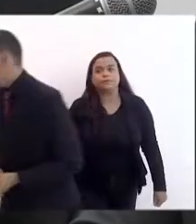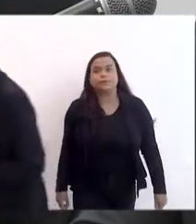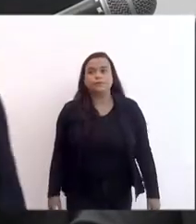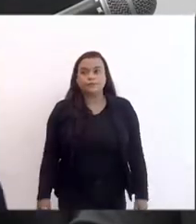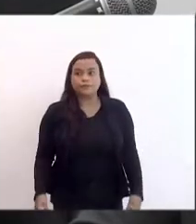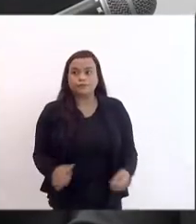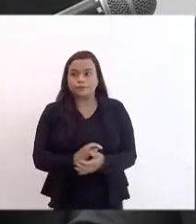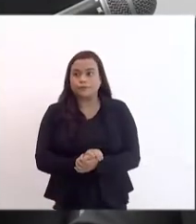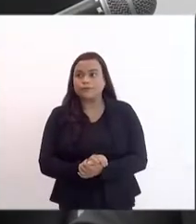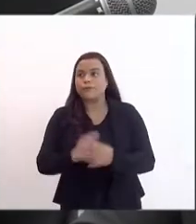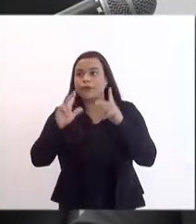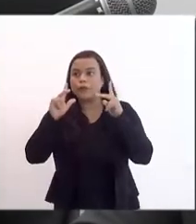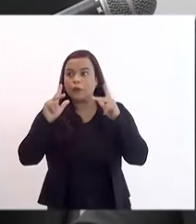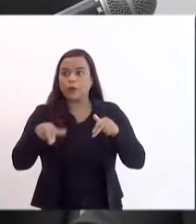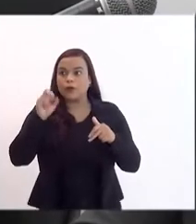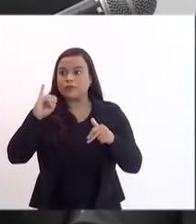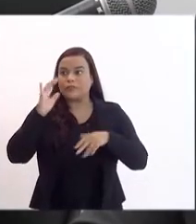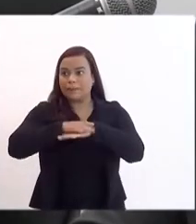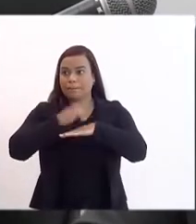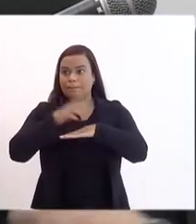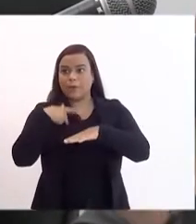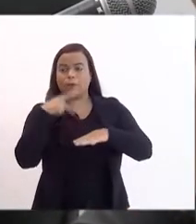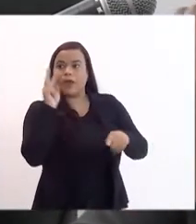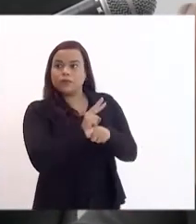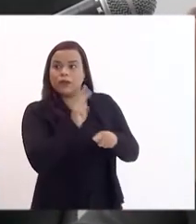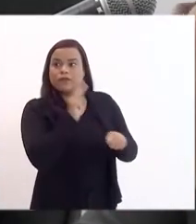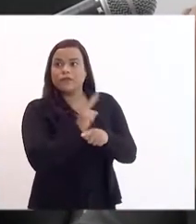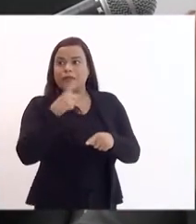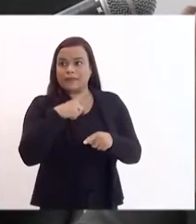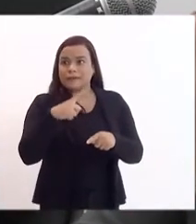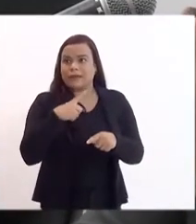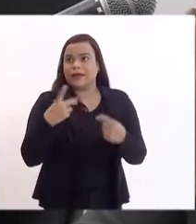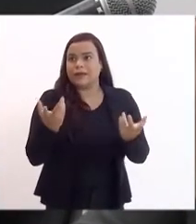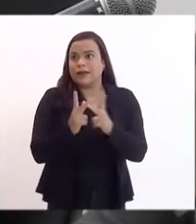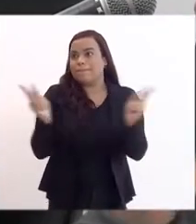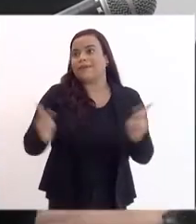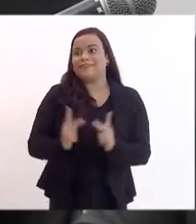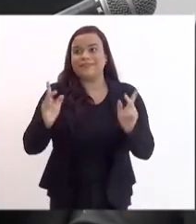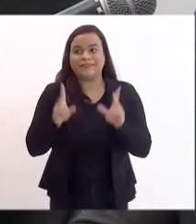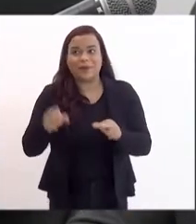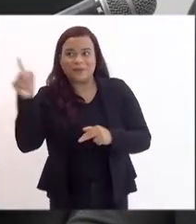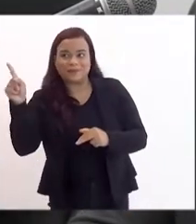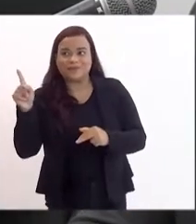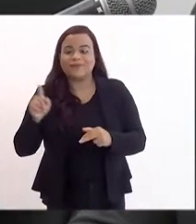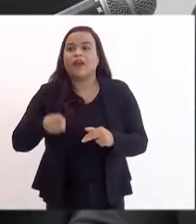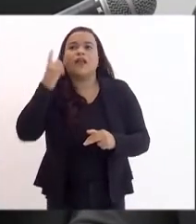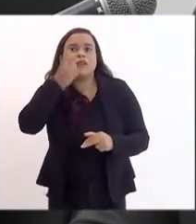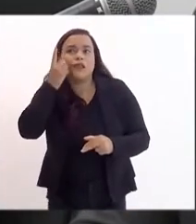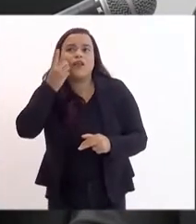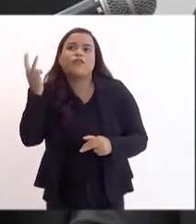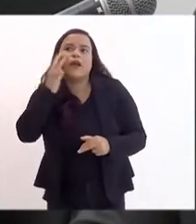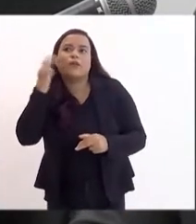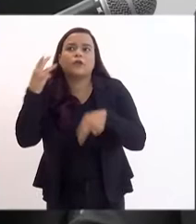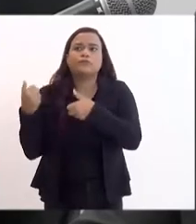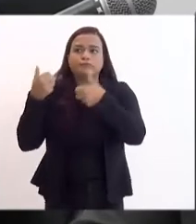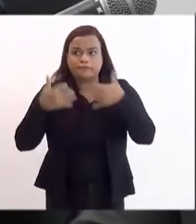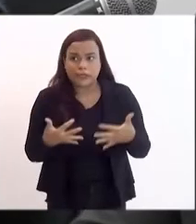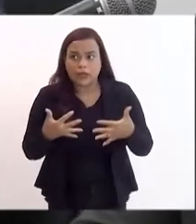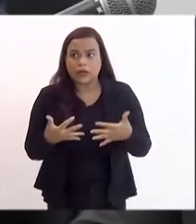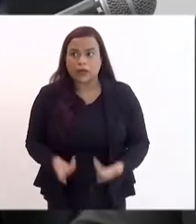se você tivesse defendido. Como se eu tivesse defendido a pizza. É verdade. É verdade. E o deputado Valdec dizendo que